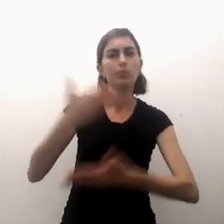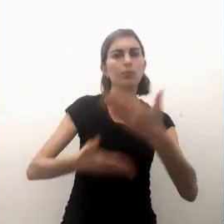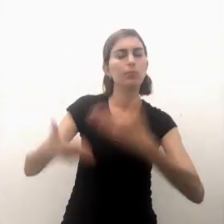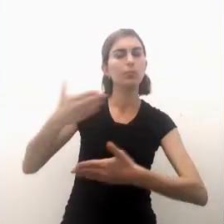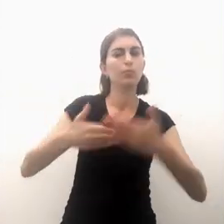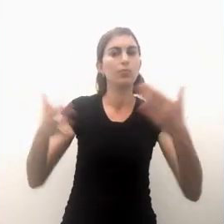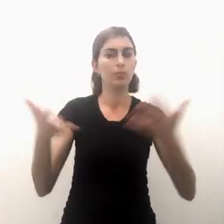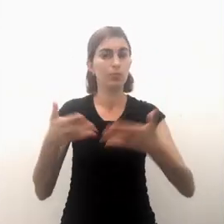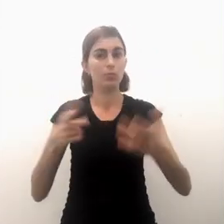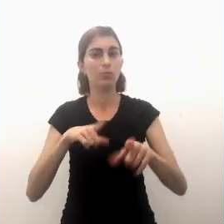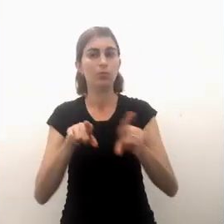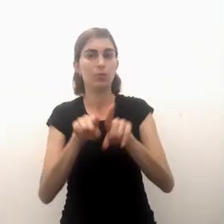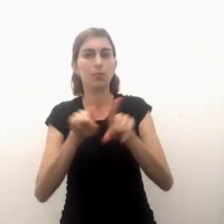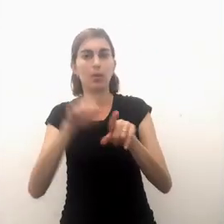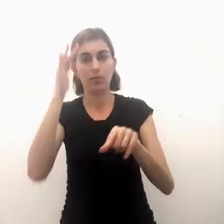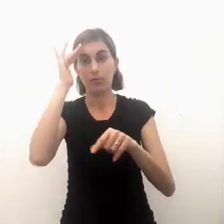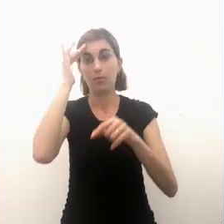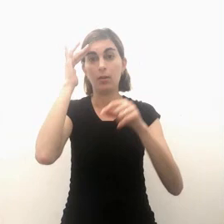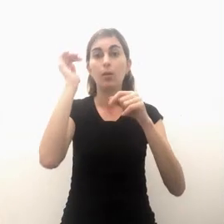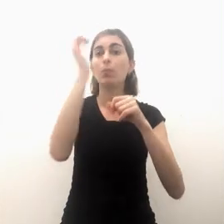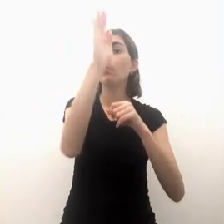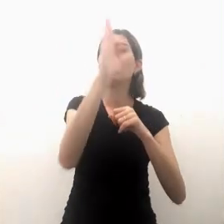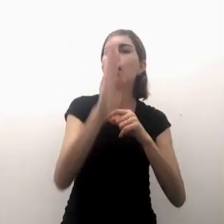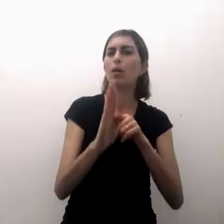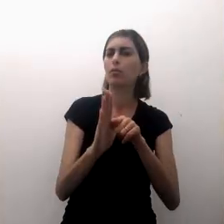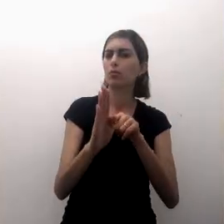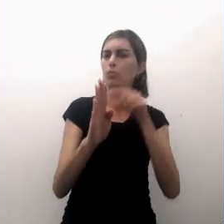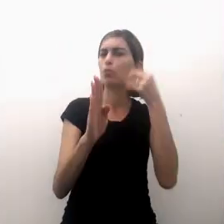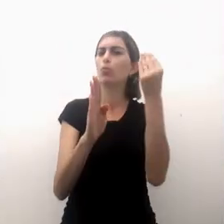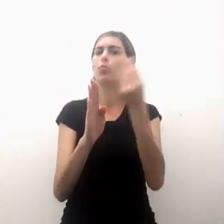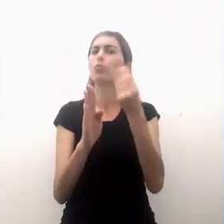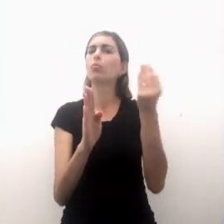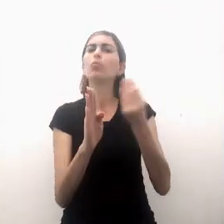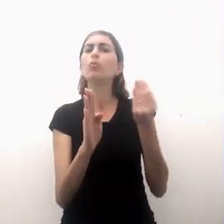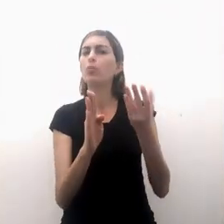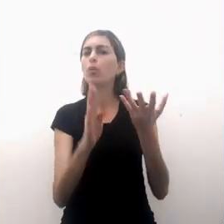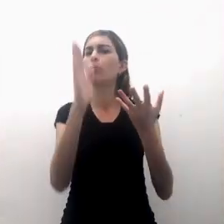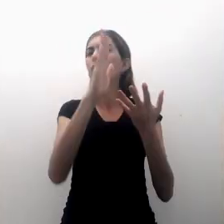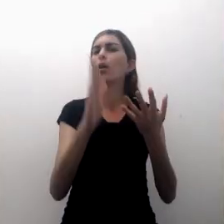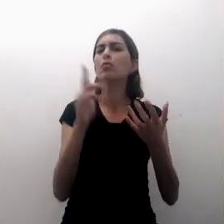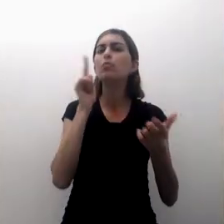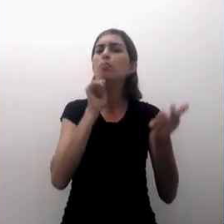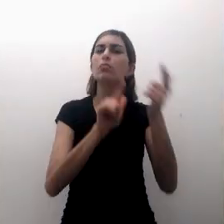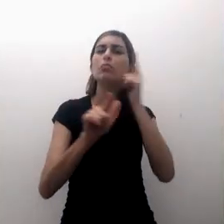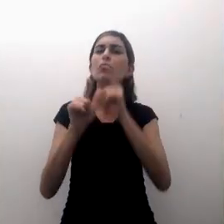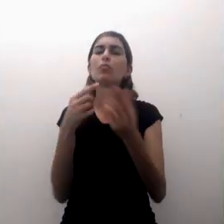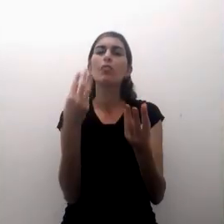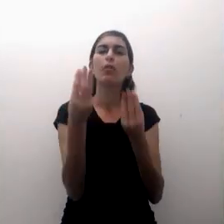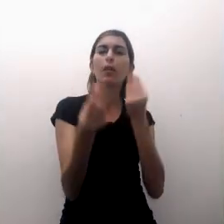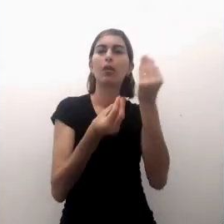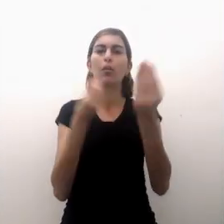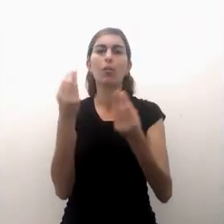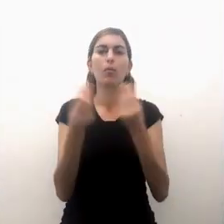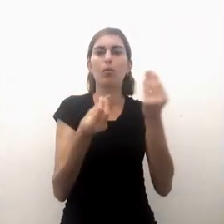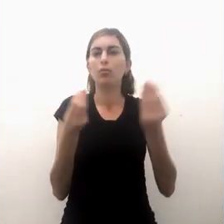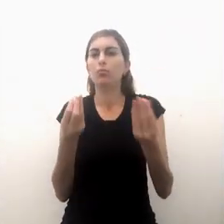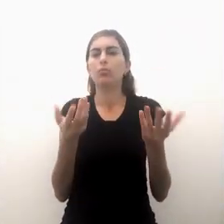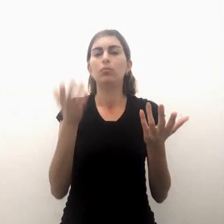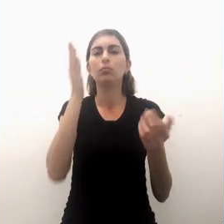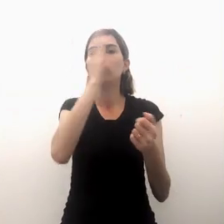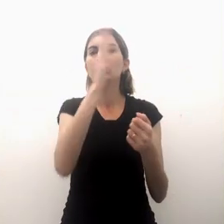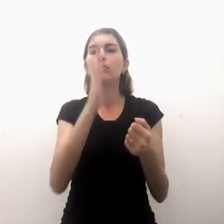se tem hoje. E vamos entender o Brasil, como é que se sai, o que é que o Brasil se beneficia, como é que o Brasil ele